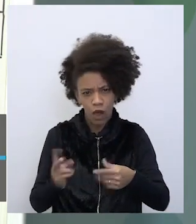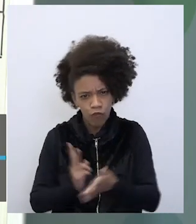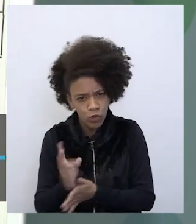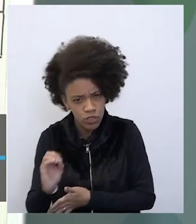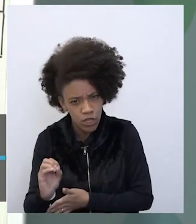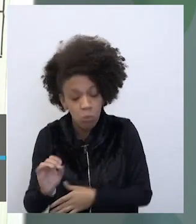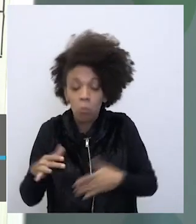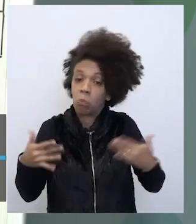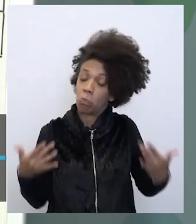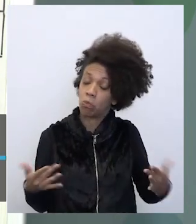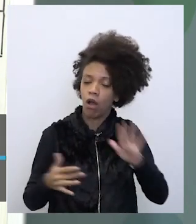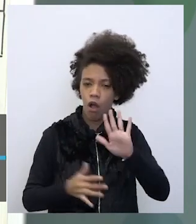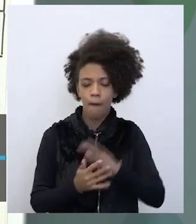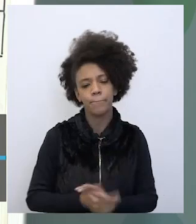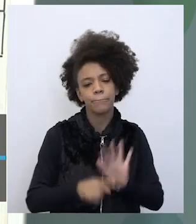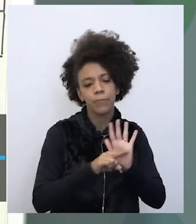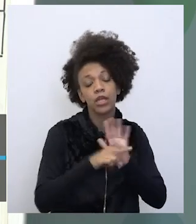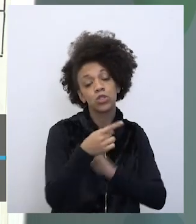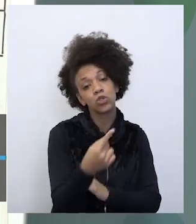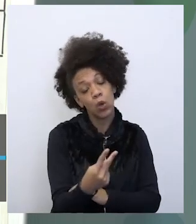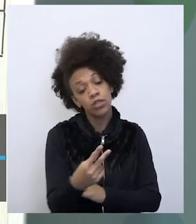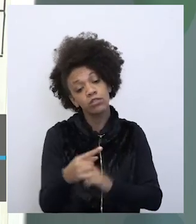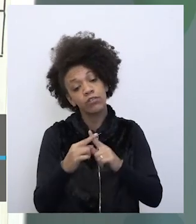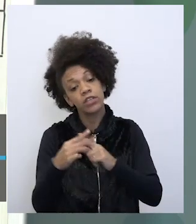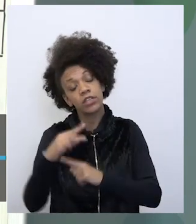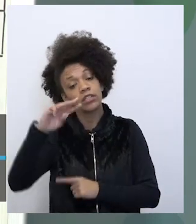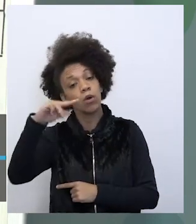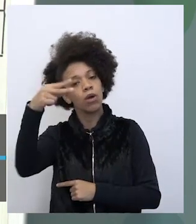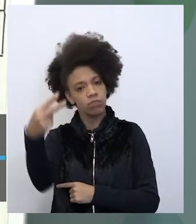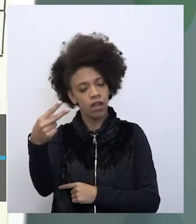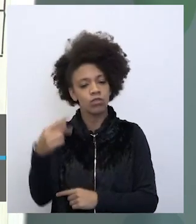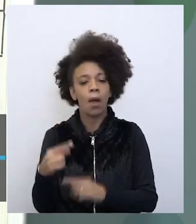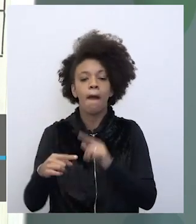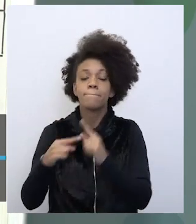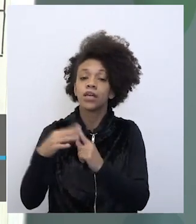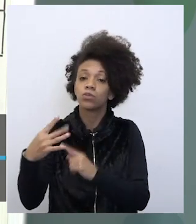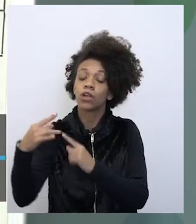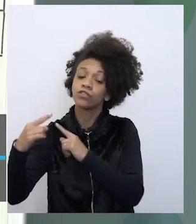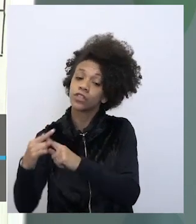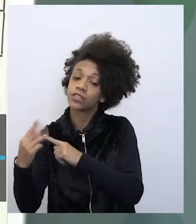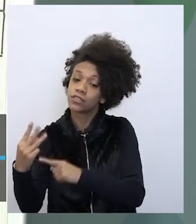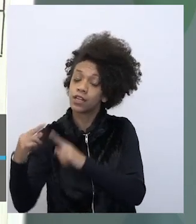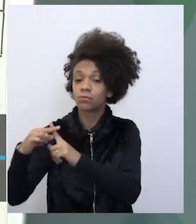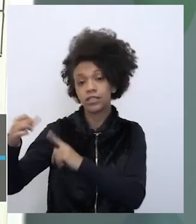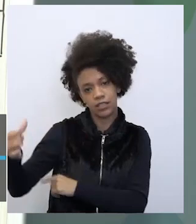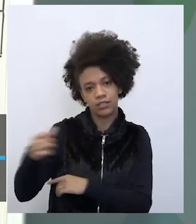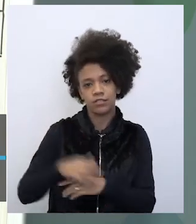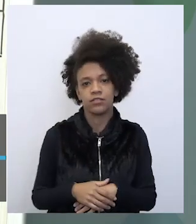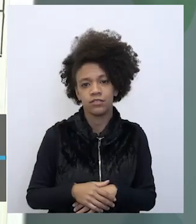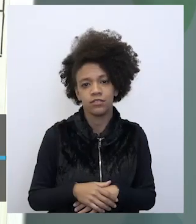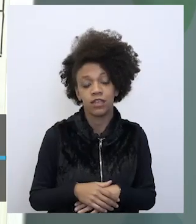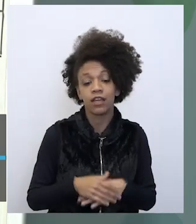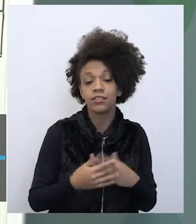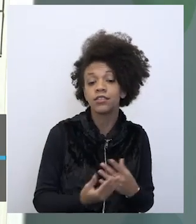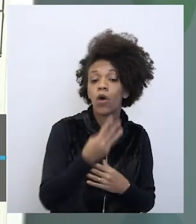ver. Menos 2 vezes 3 ao quadrado, mais 4 vezes 3, mais 6. Então, 3